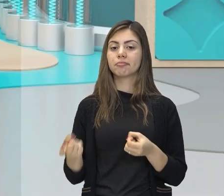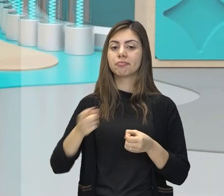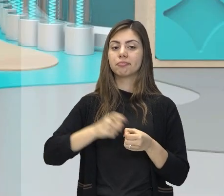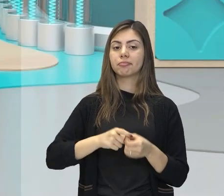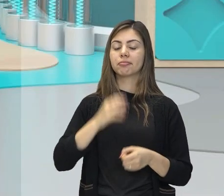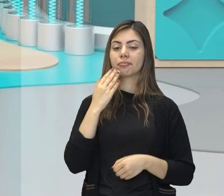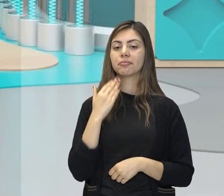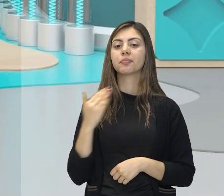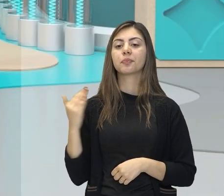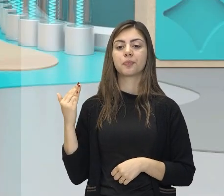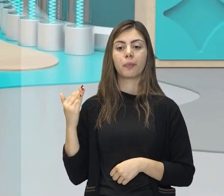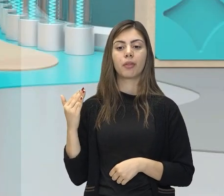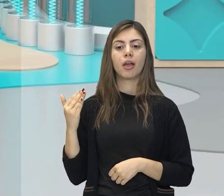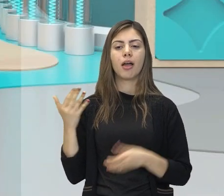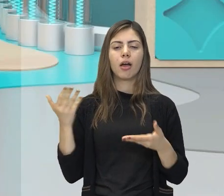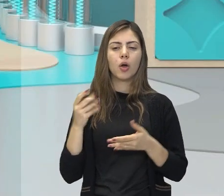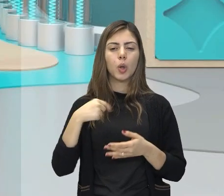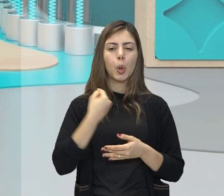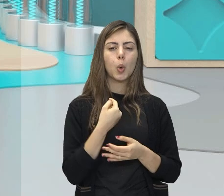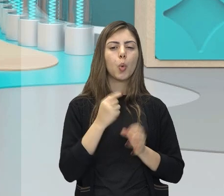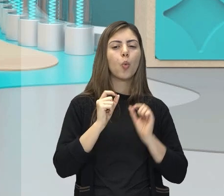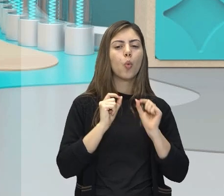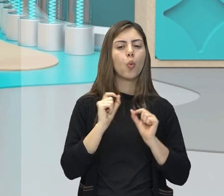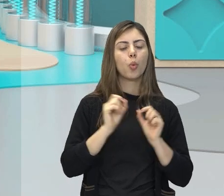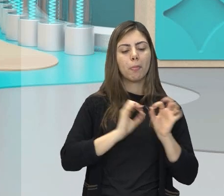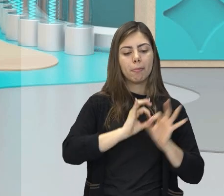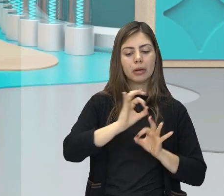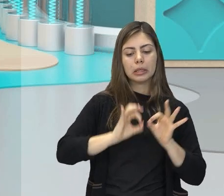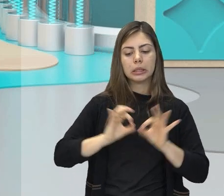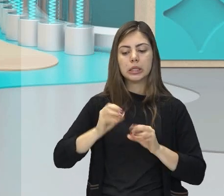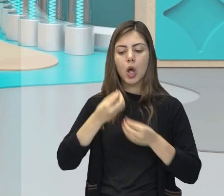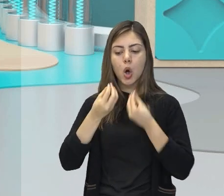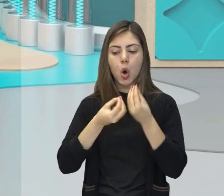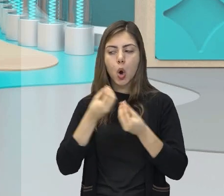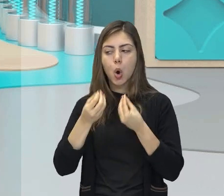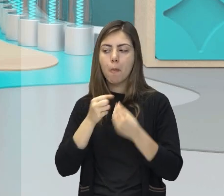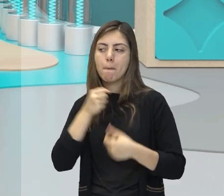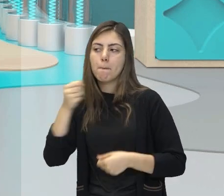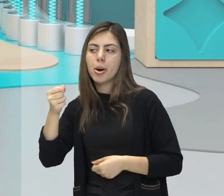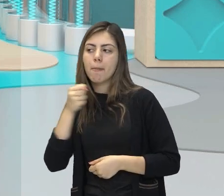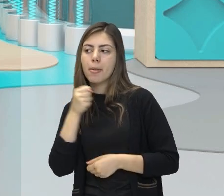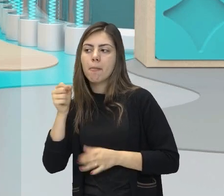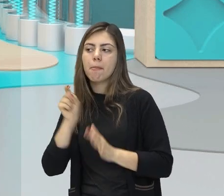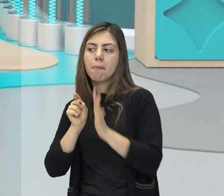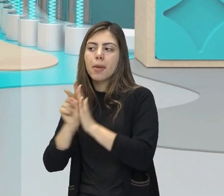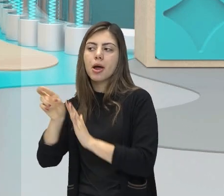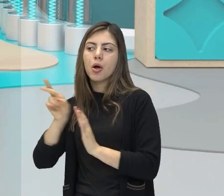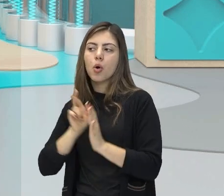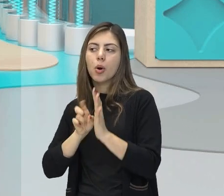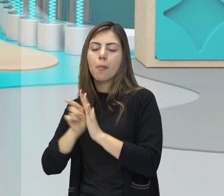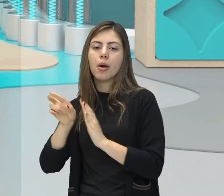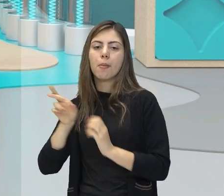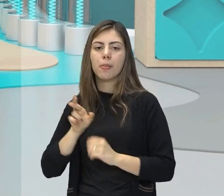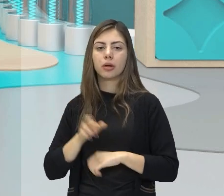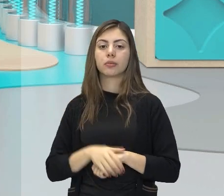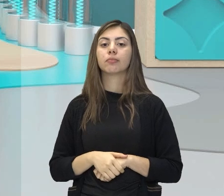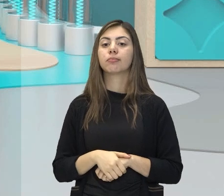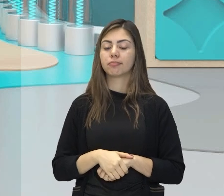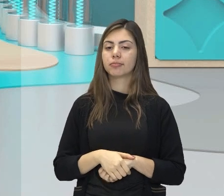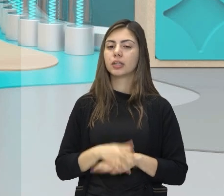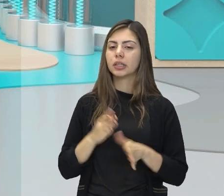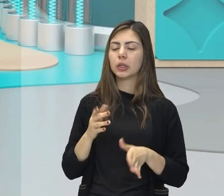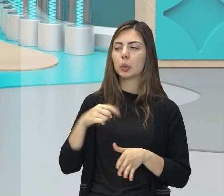agora passar a planejar a entrevista. Sim, por quê? Ok, nós selecionamos alguém para